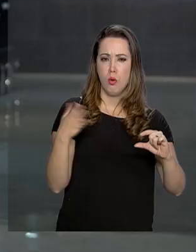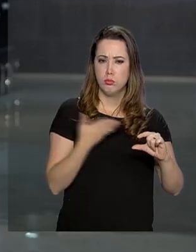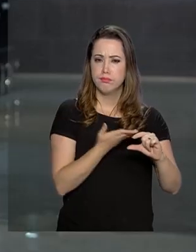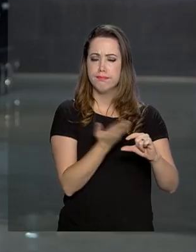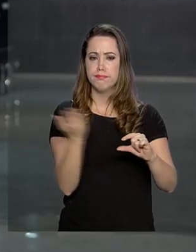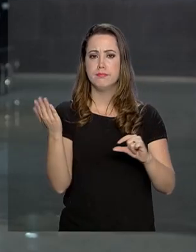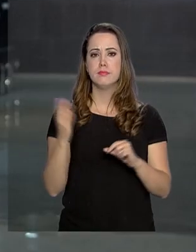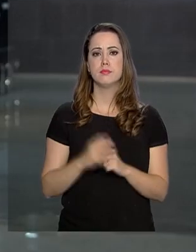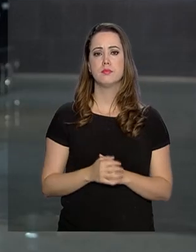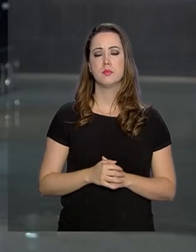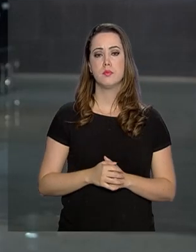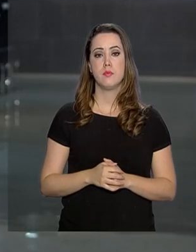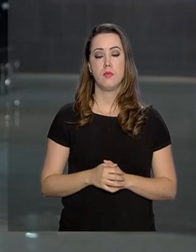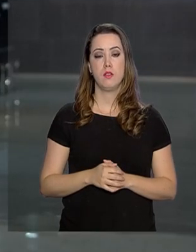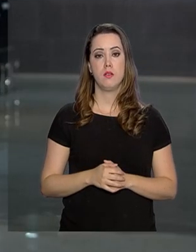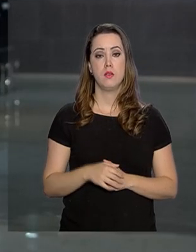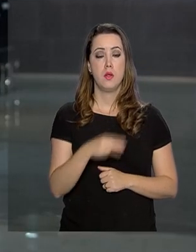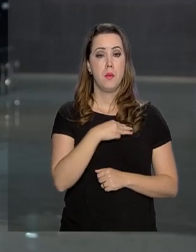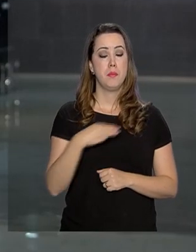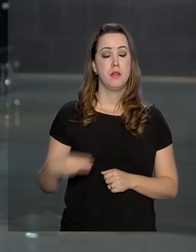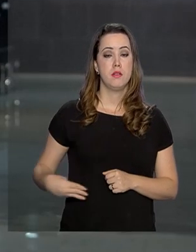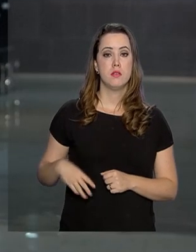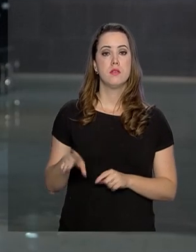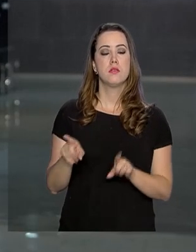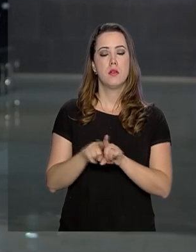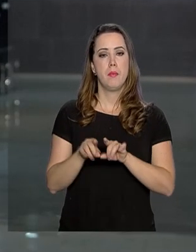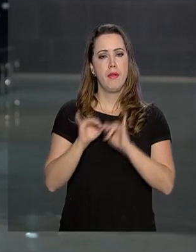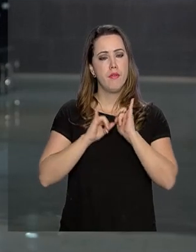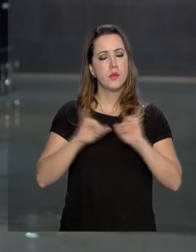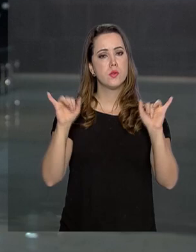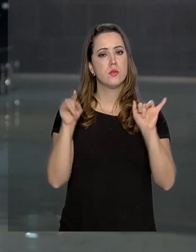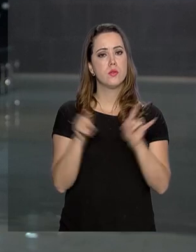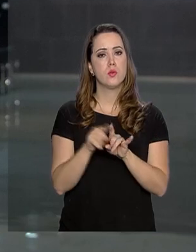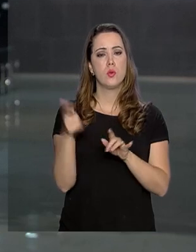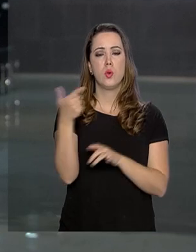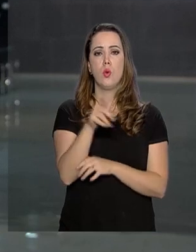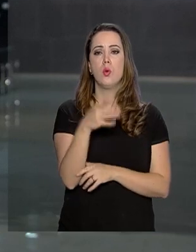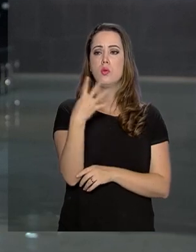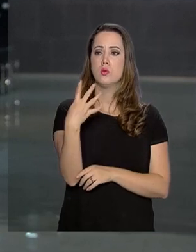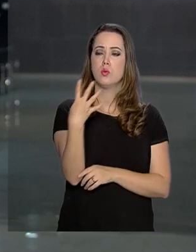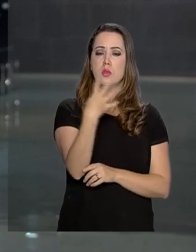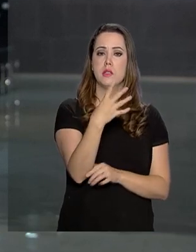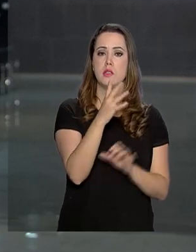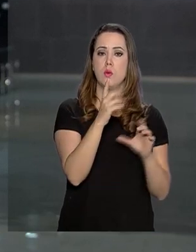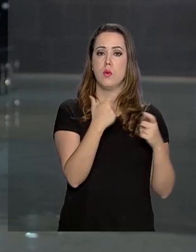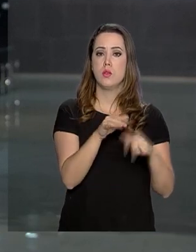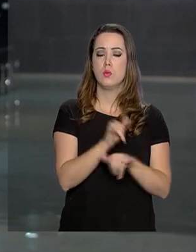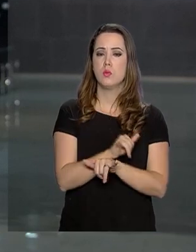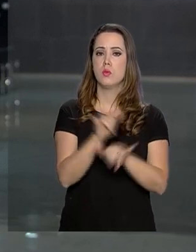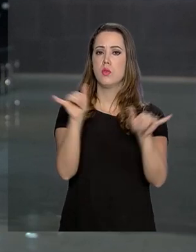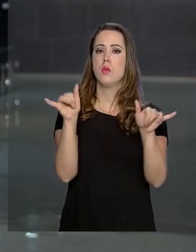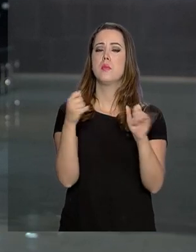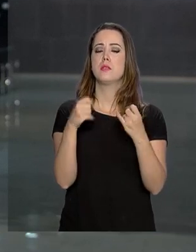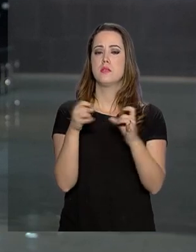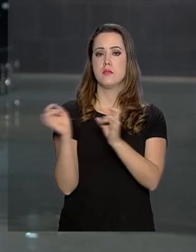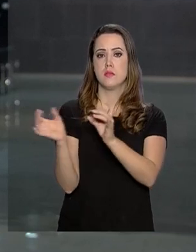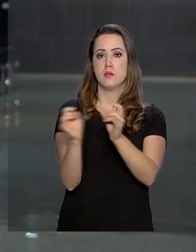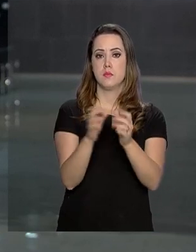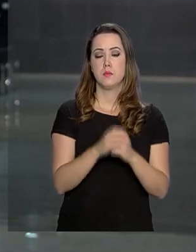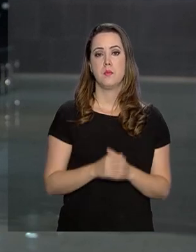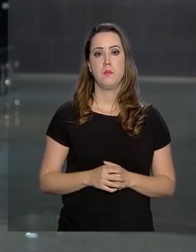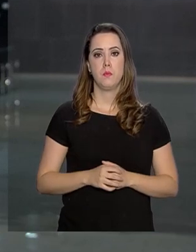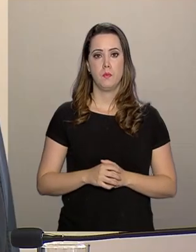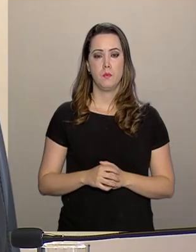alimentadores o ministro tarcíso de Freita também adiantou que outros 44 aeroportos devem ser